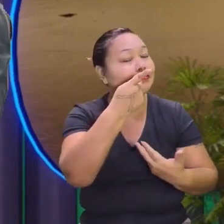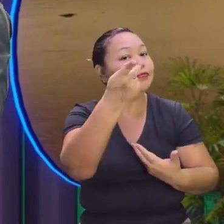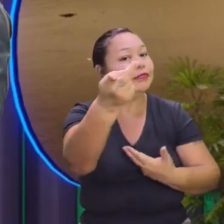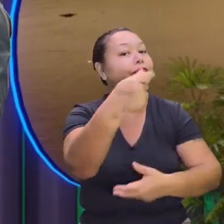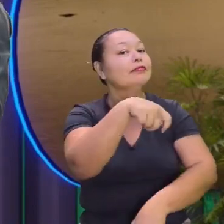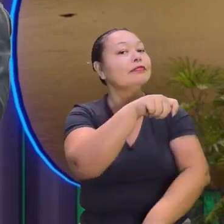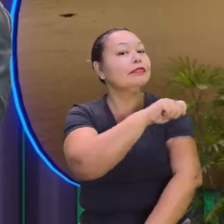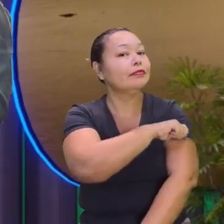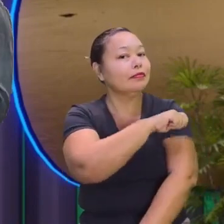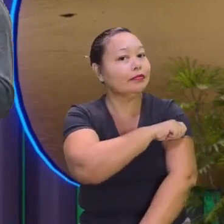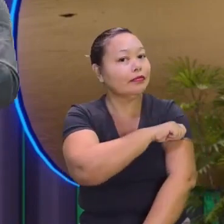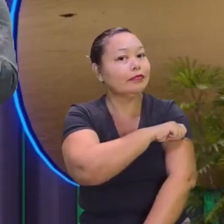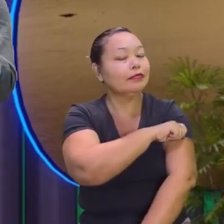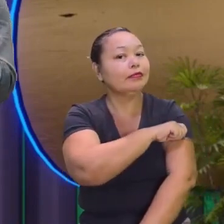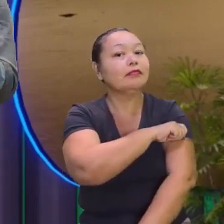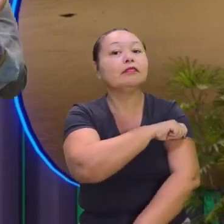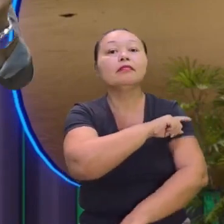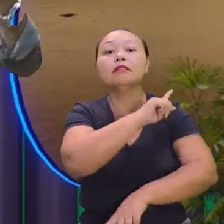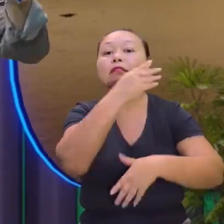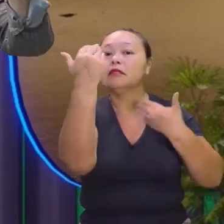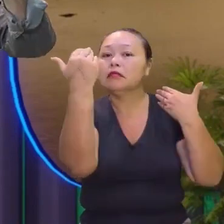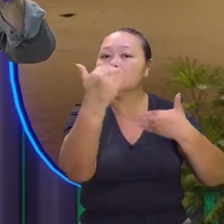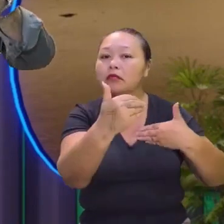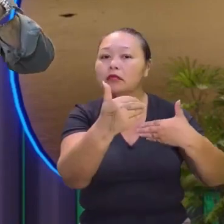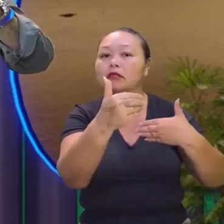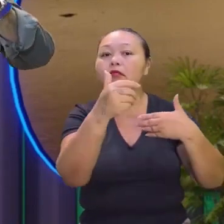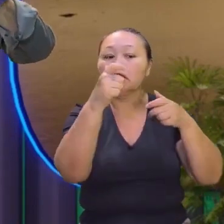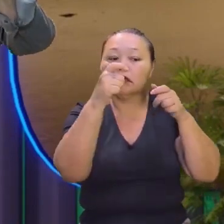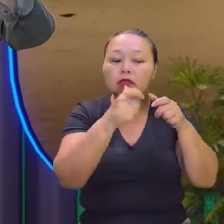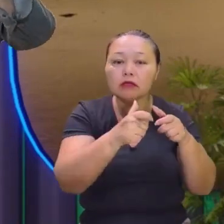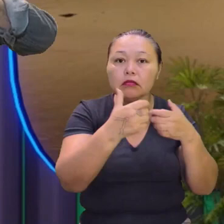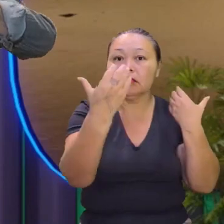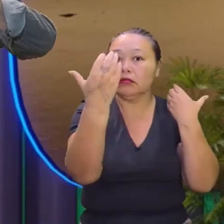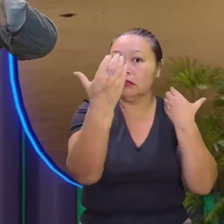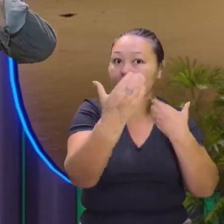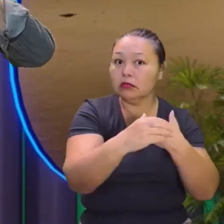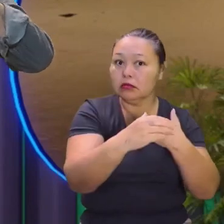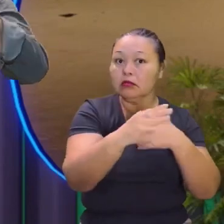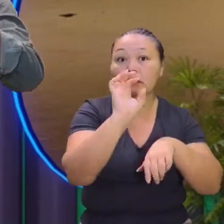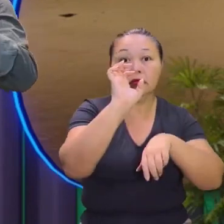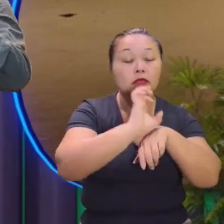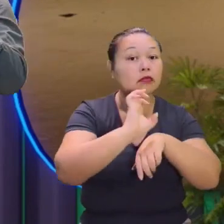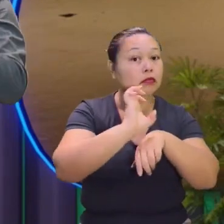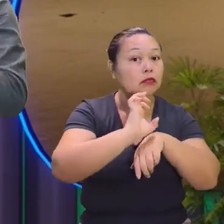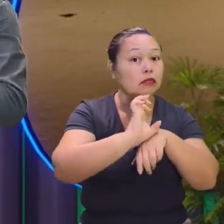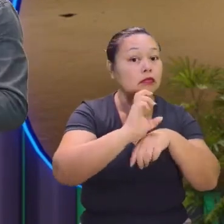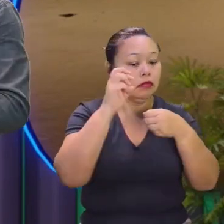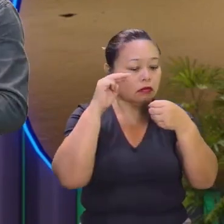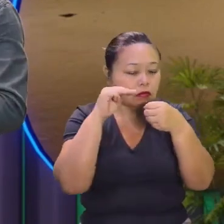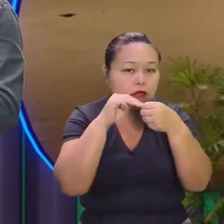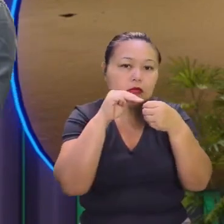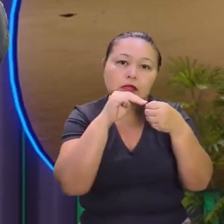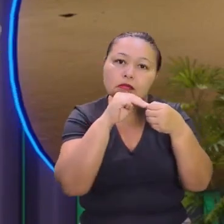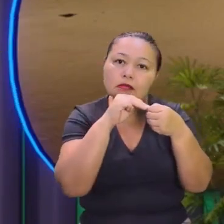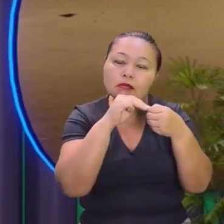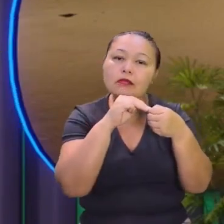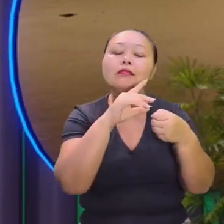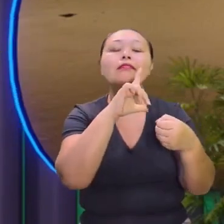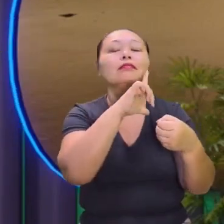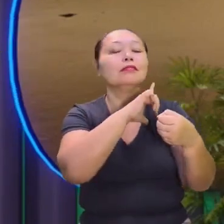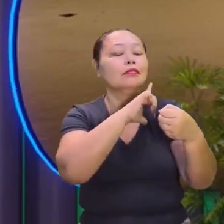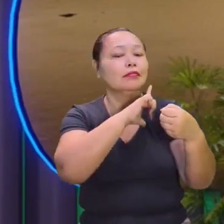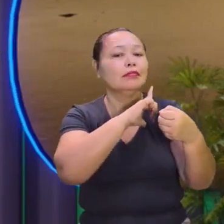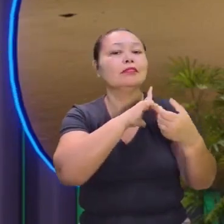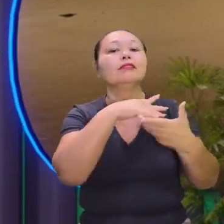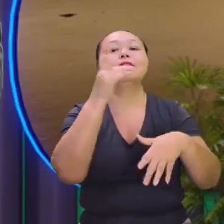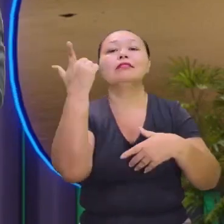nossos queridos alunos. Provas locais de concursos estaduais e municipais